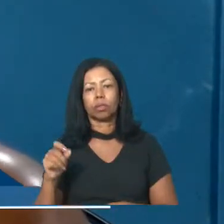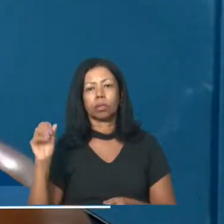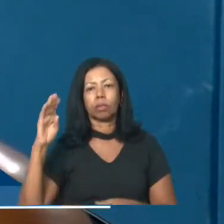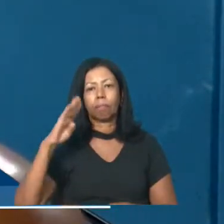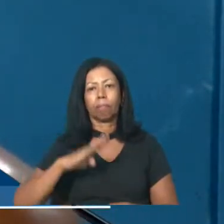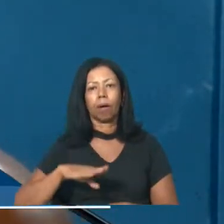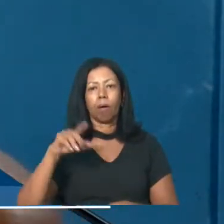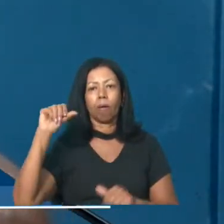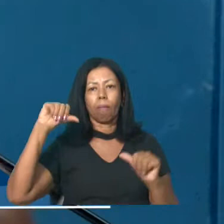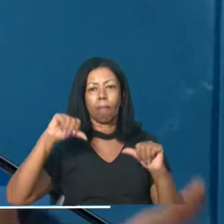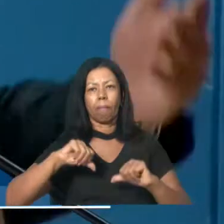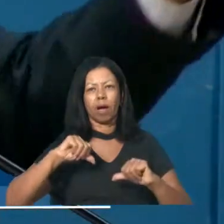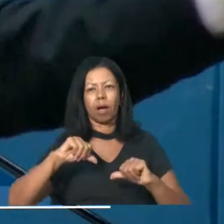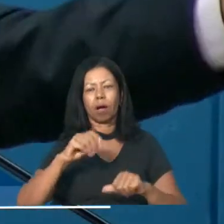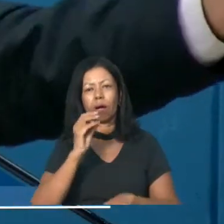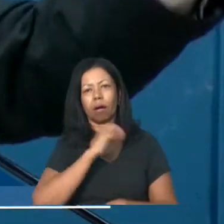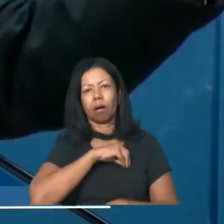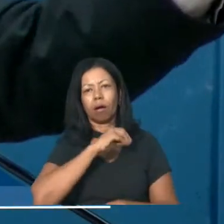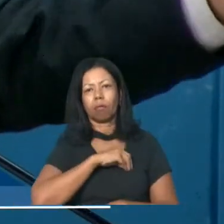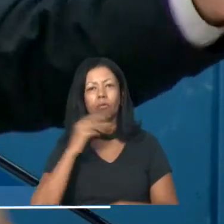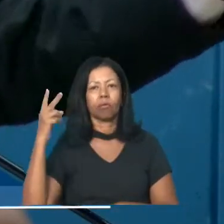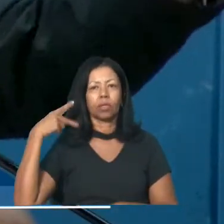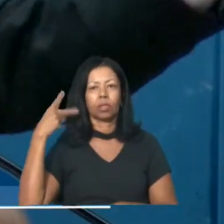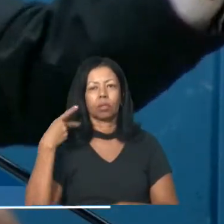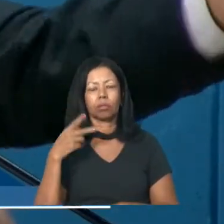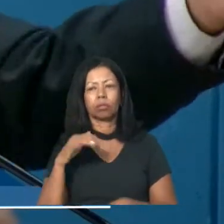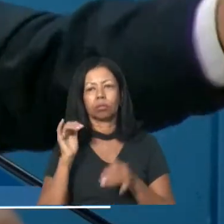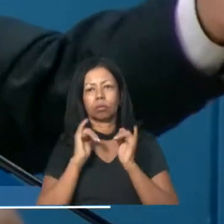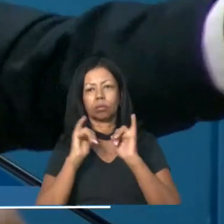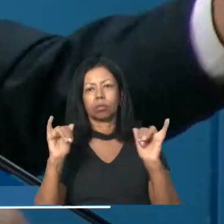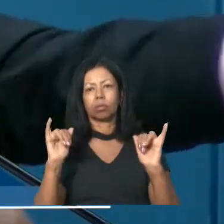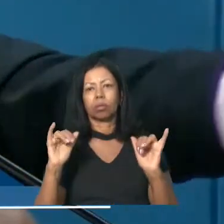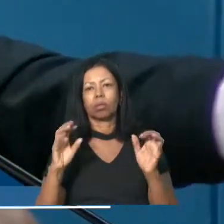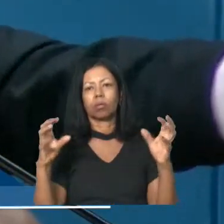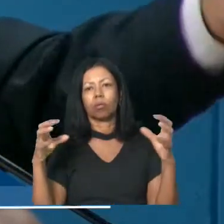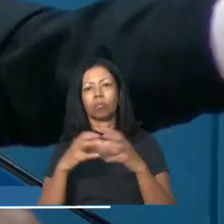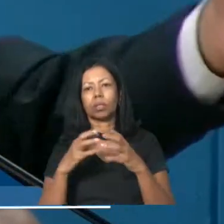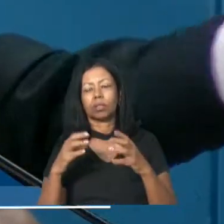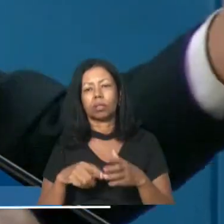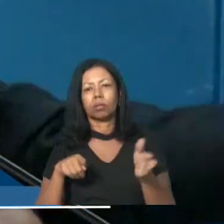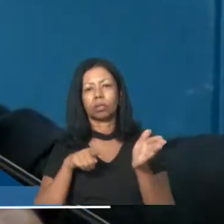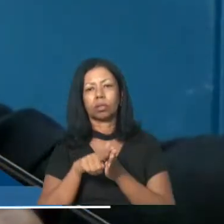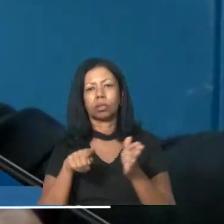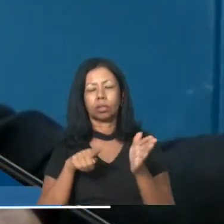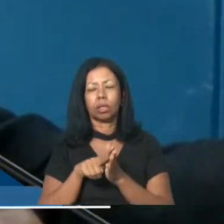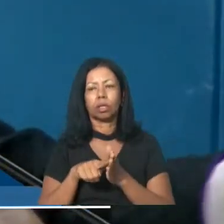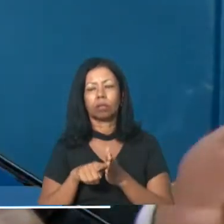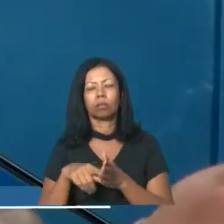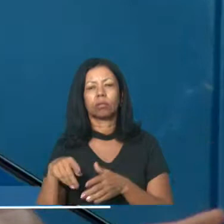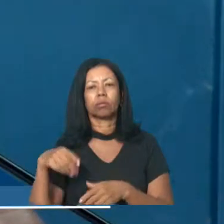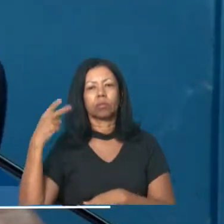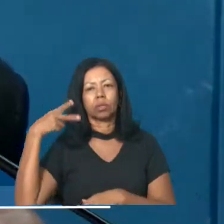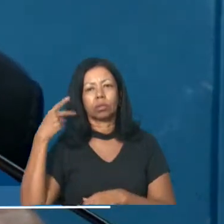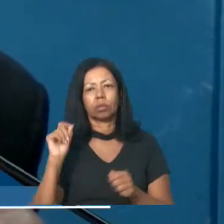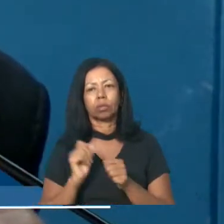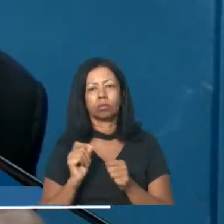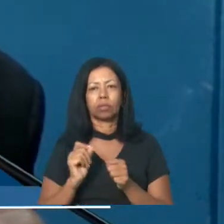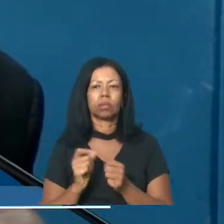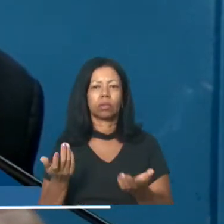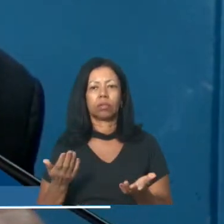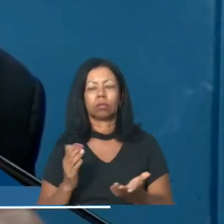sem incentivo, vereadores promovendo, nunca teve tanta comissão de inquérito investigativa, pelo que eu me